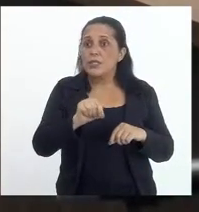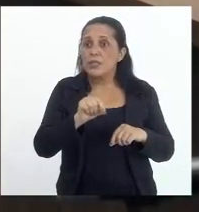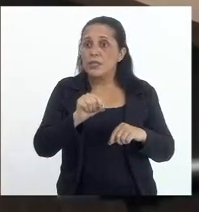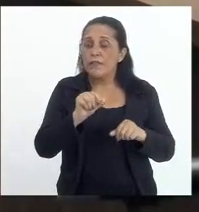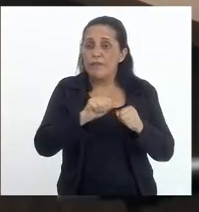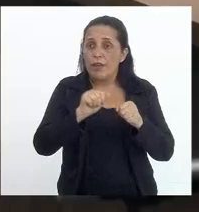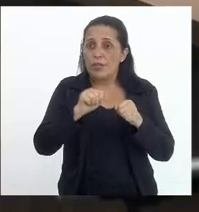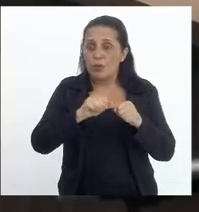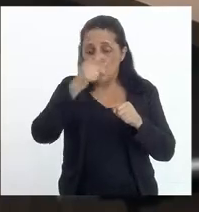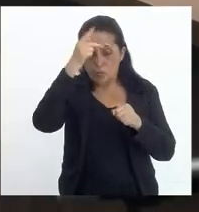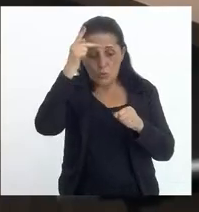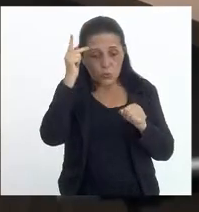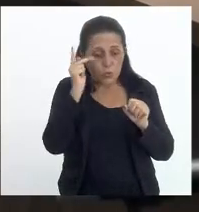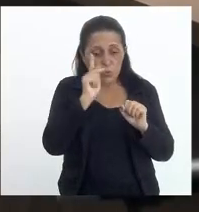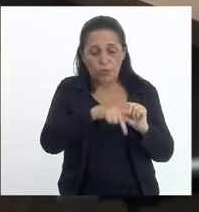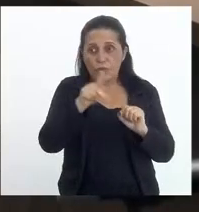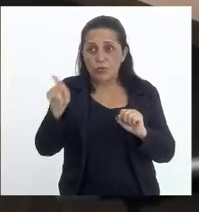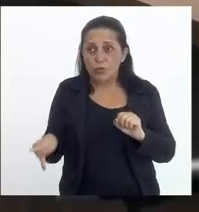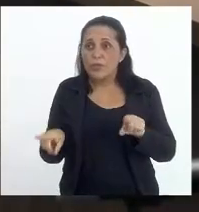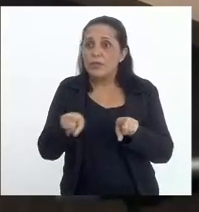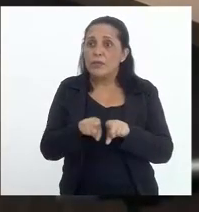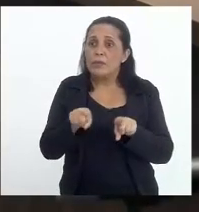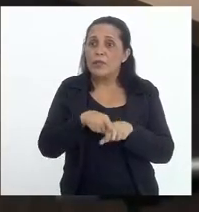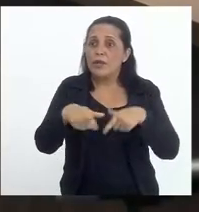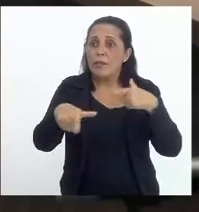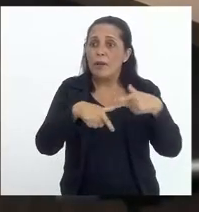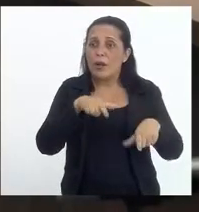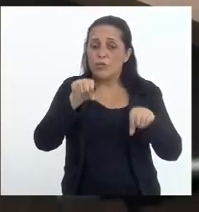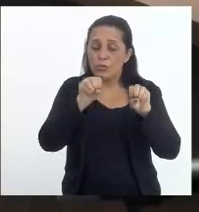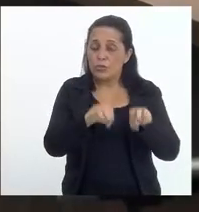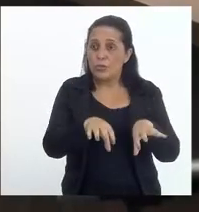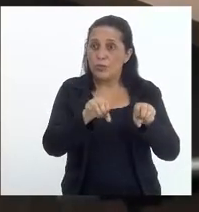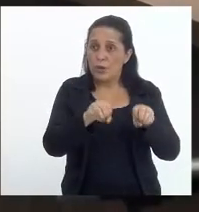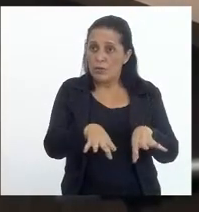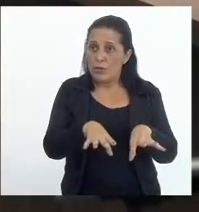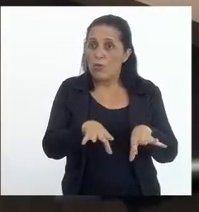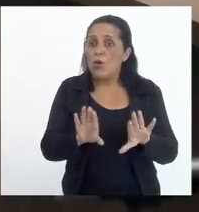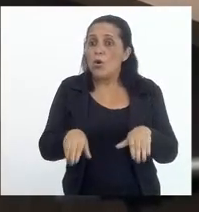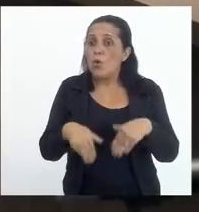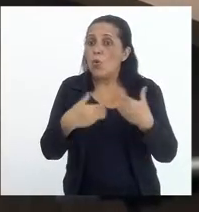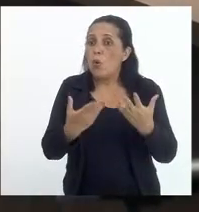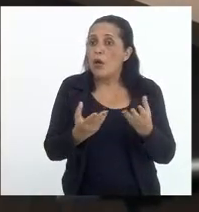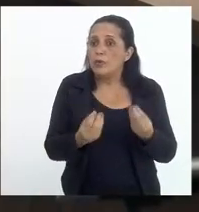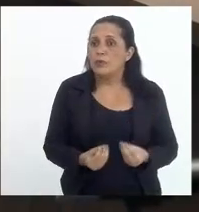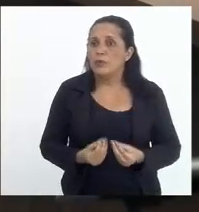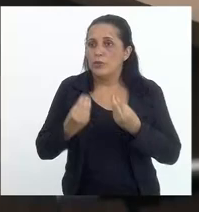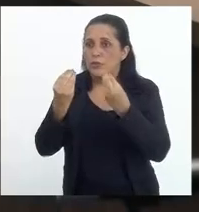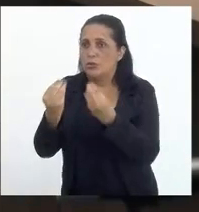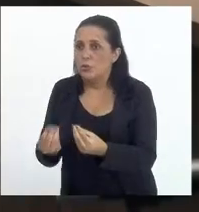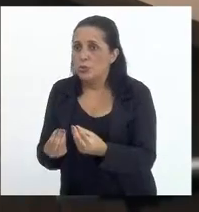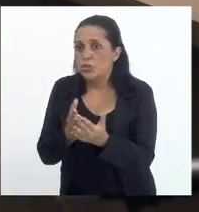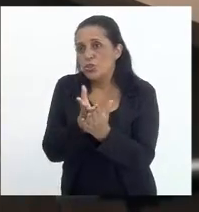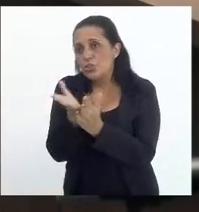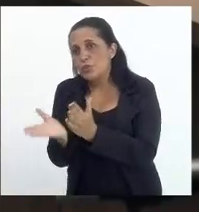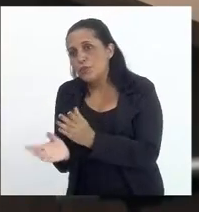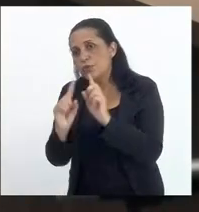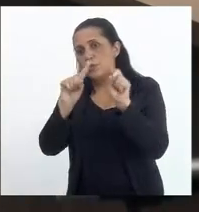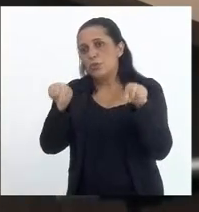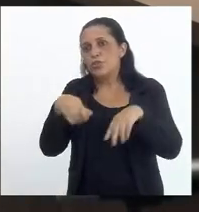docente e demais trabalhadores de educação, quando cedido ou em desvio de